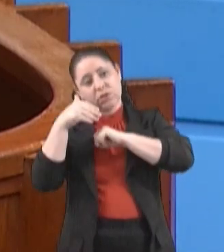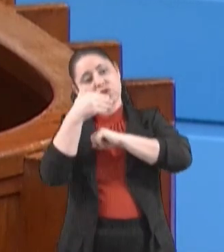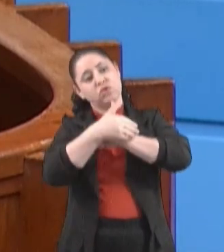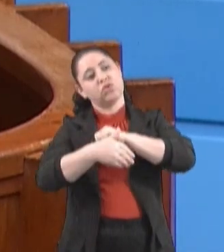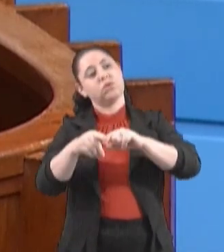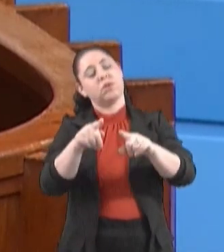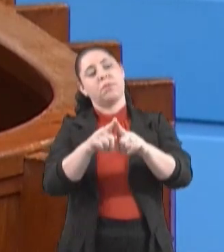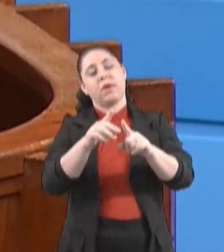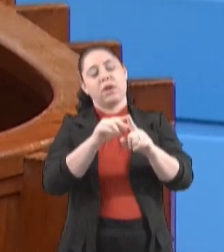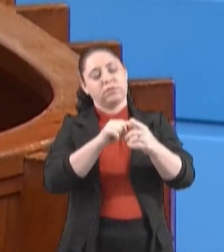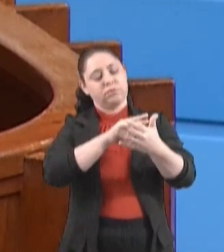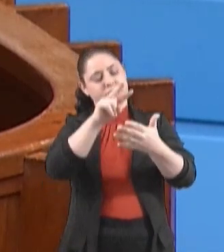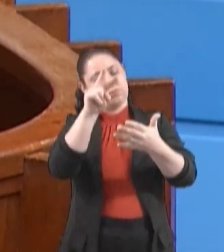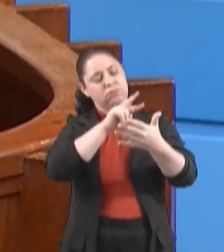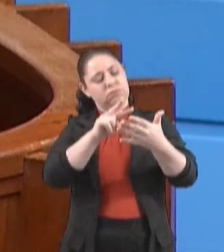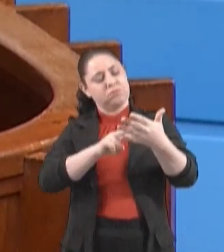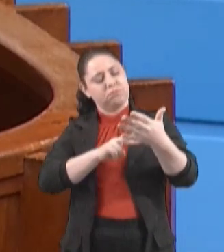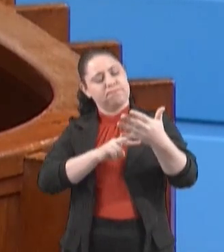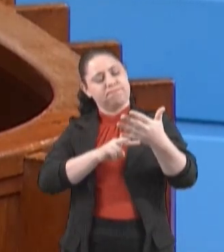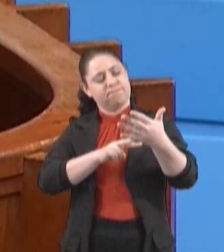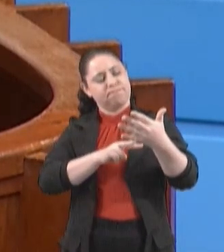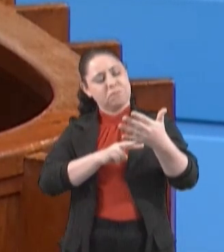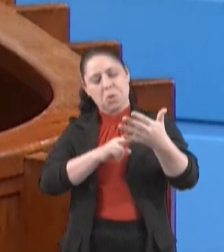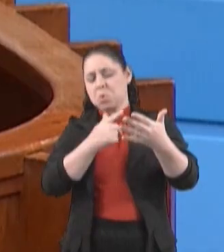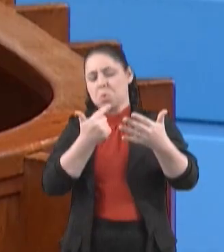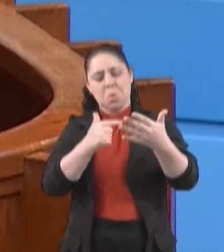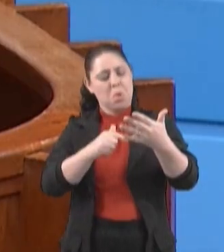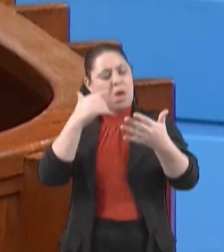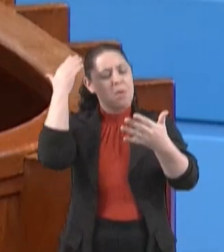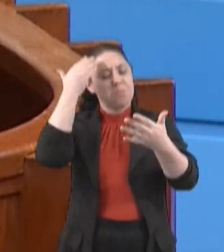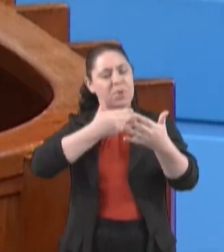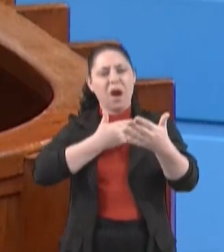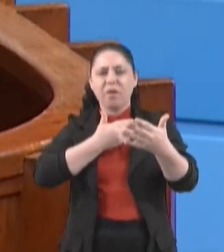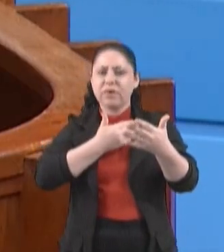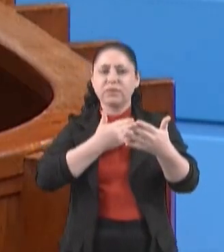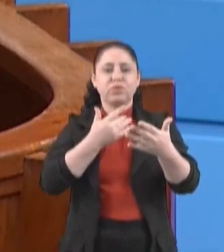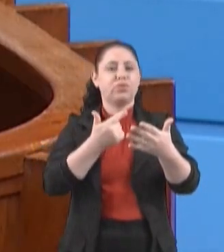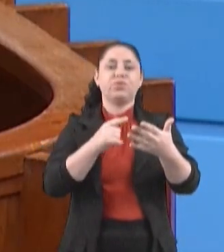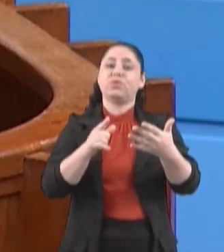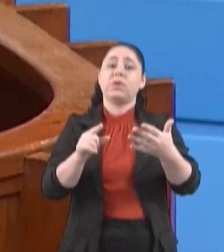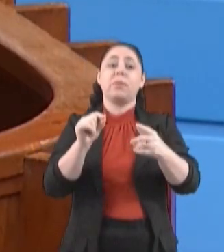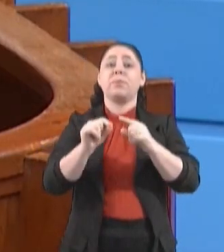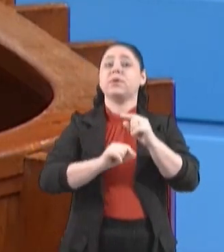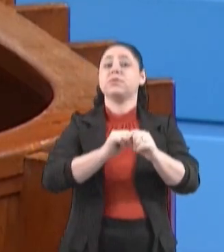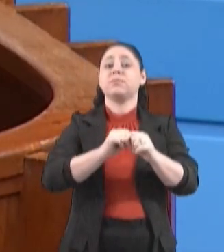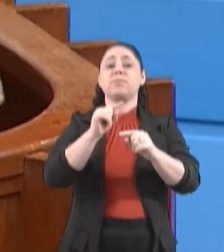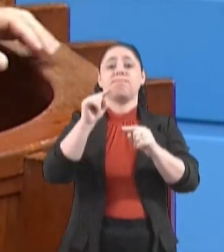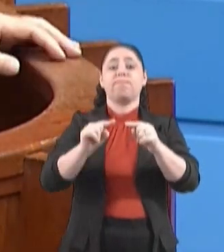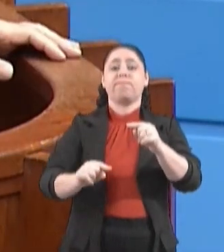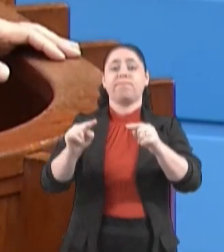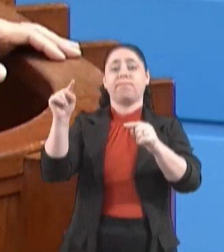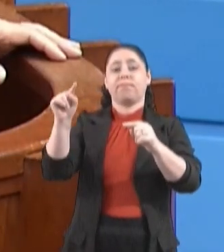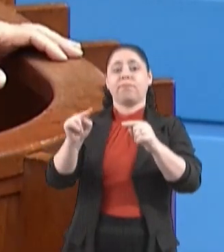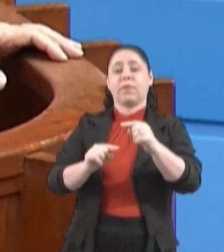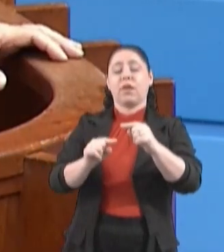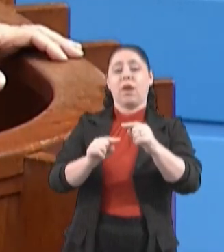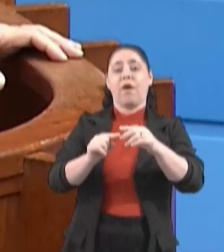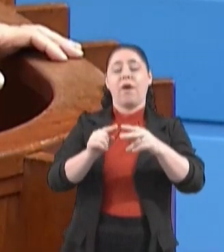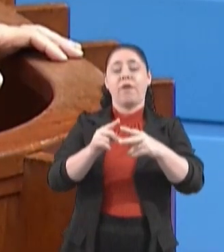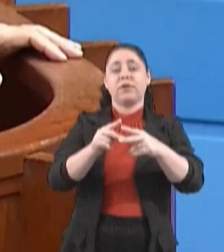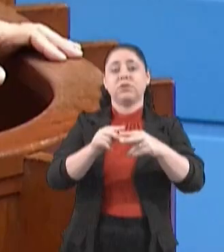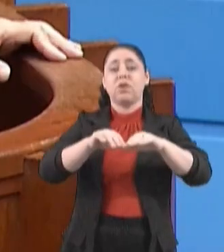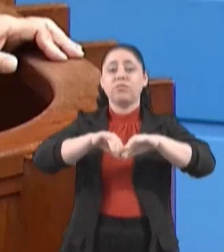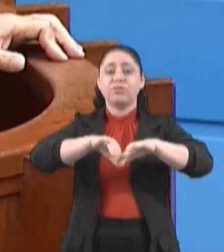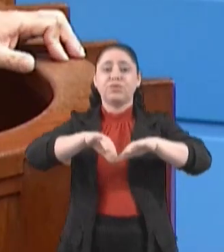e ele formou a opinião dele, que não tinha provas suficientes para realmente